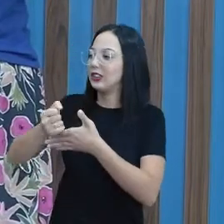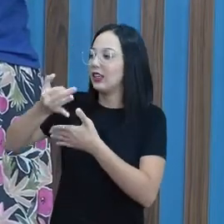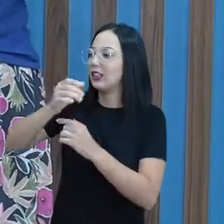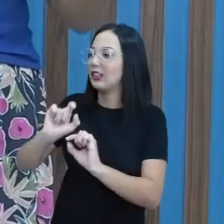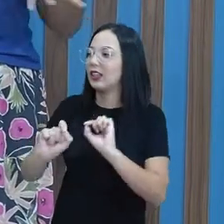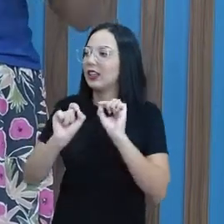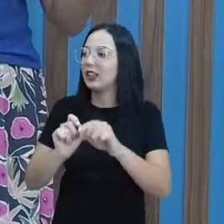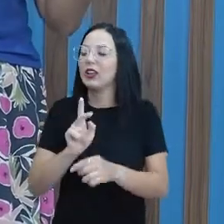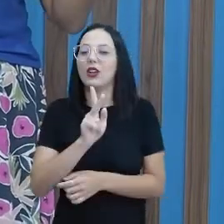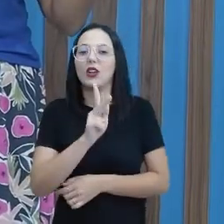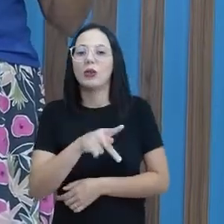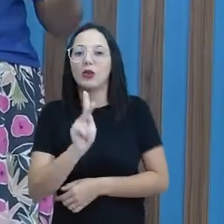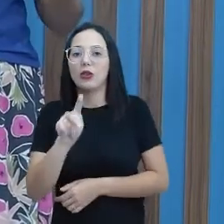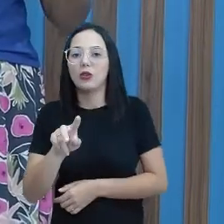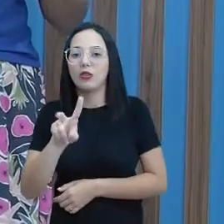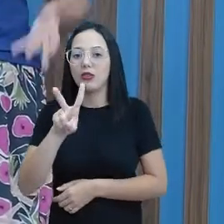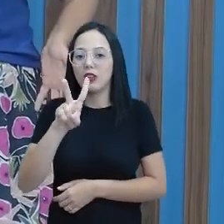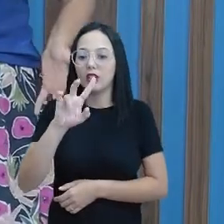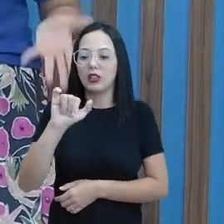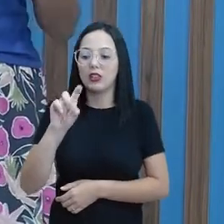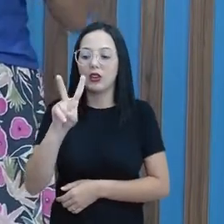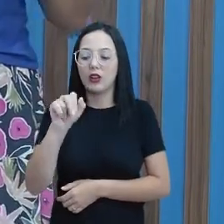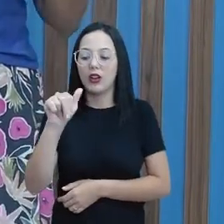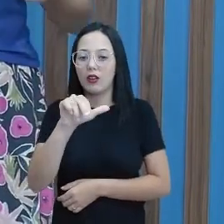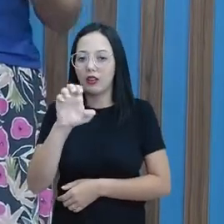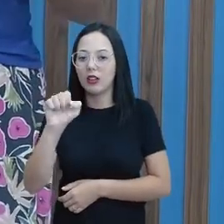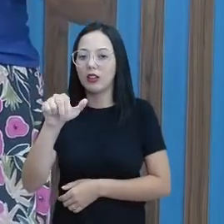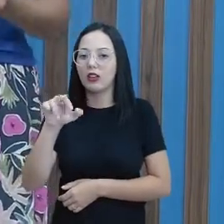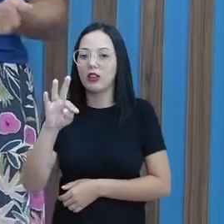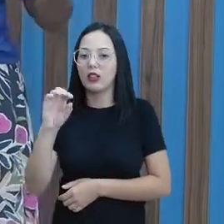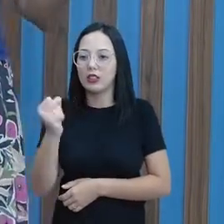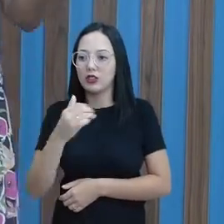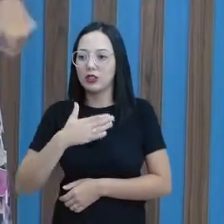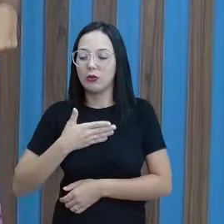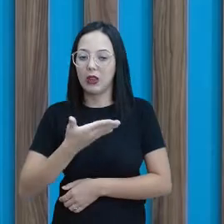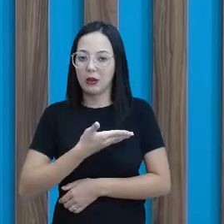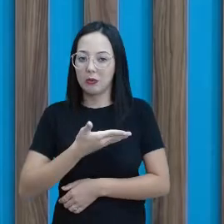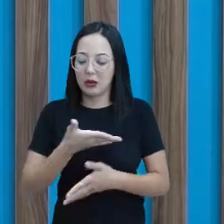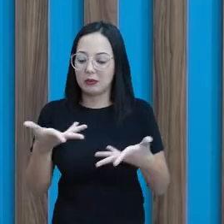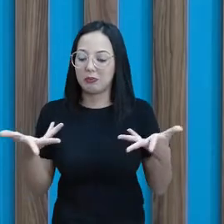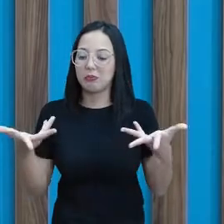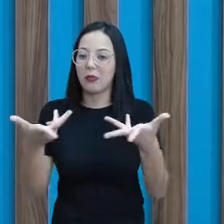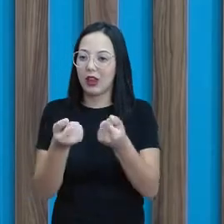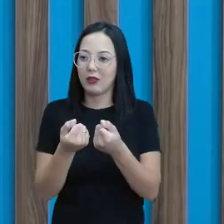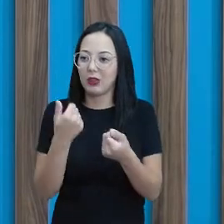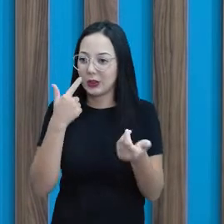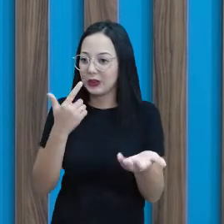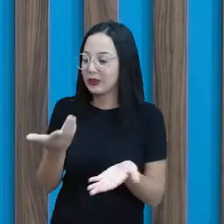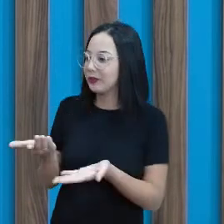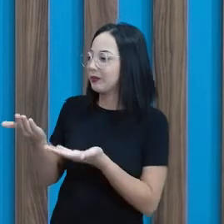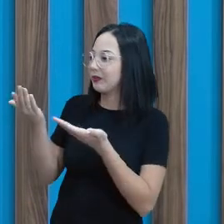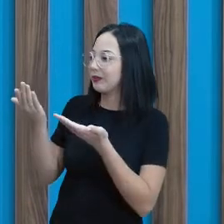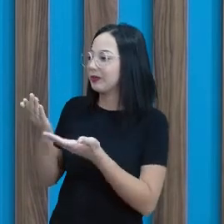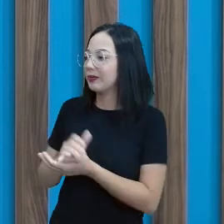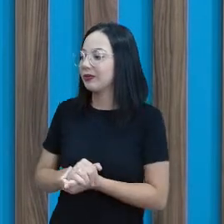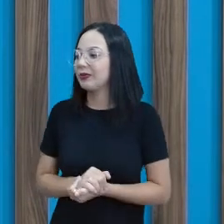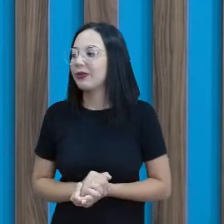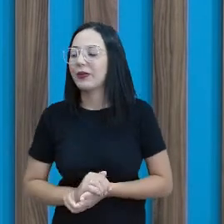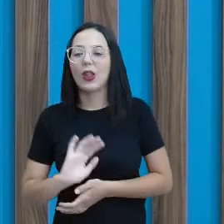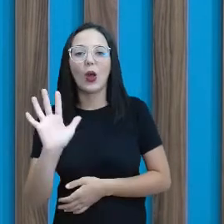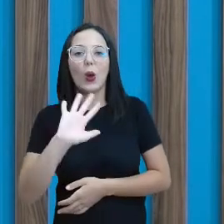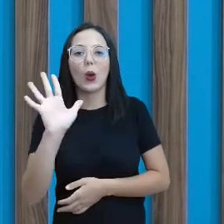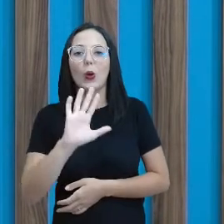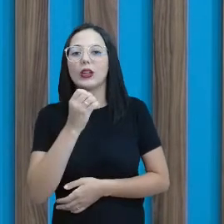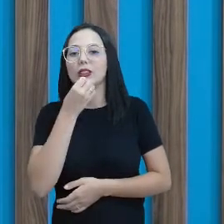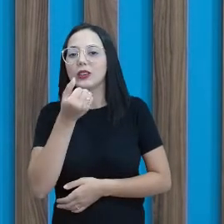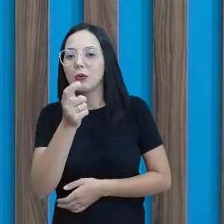queridíssima professora Viviane Santos, que é minha companheira, minha amiga, uma mulher maravilhosa. Vamos dar um oizinho para ela. Oi, gente, tudo bem